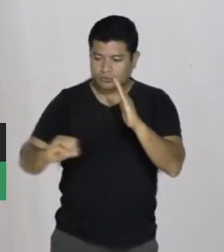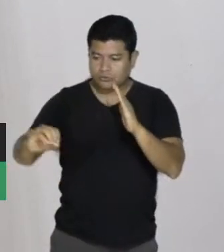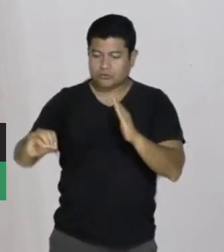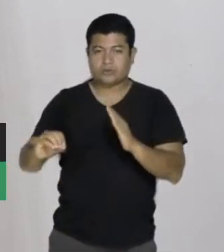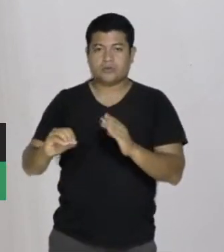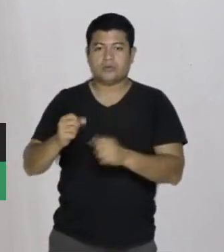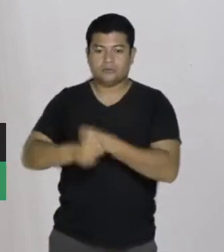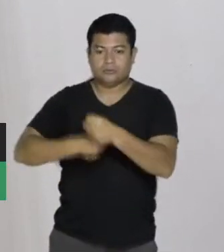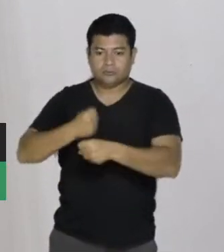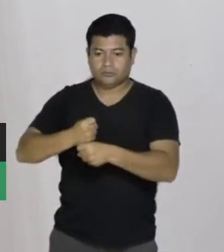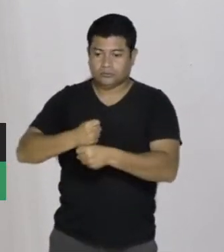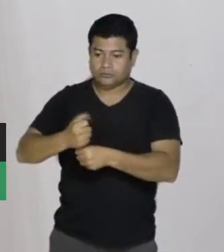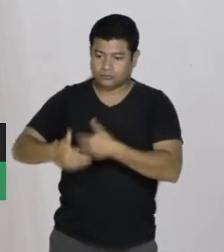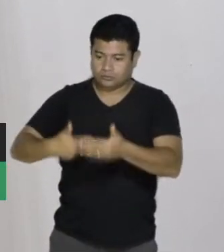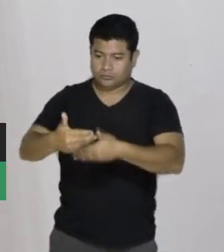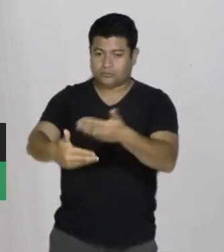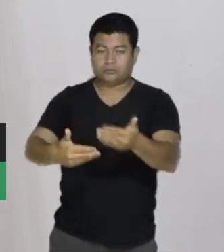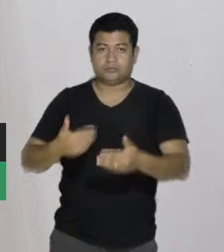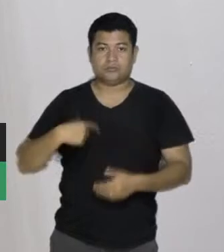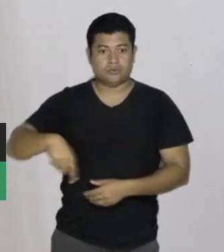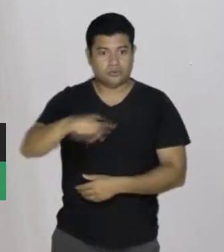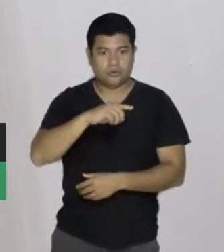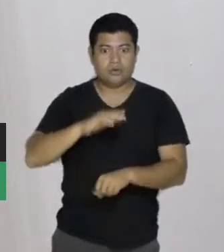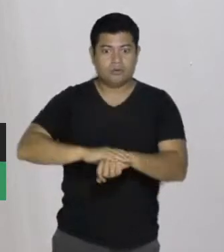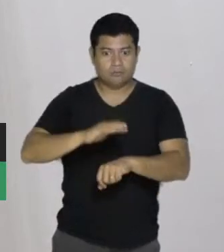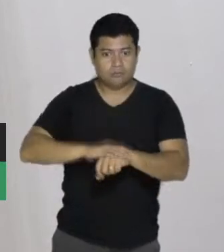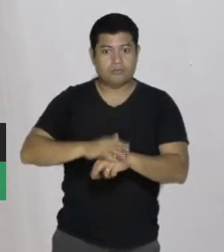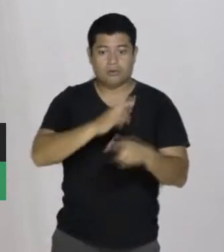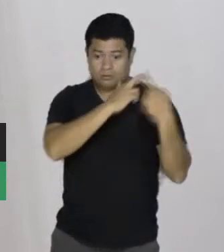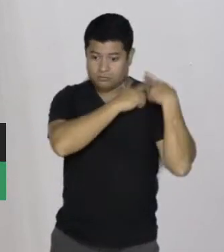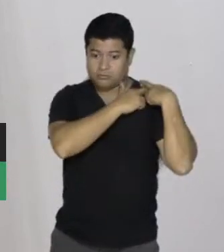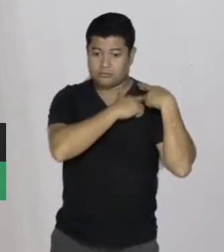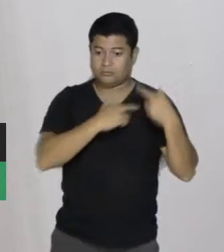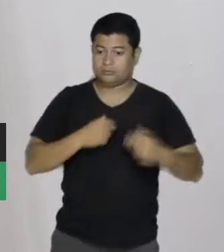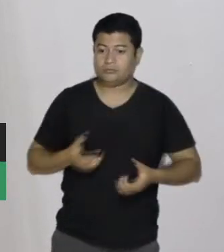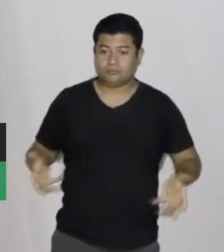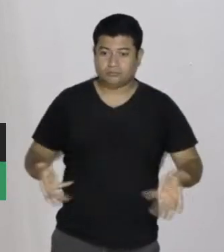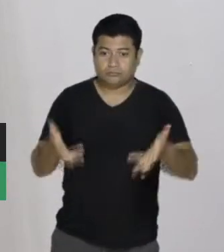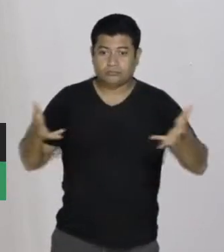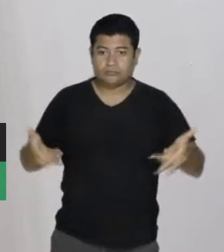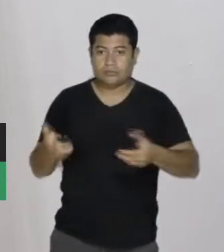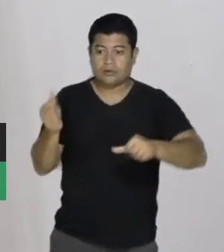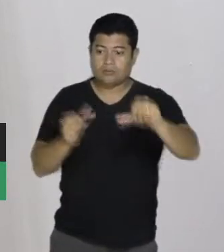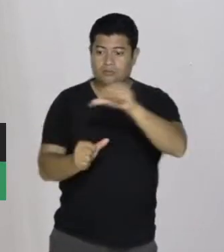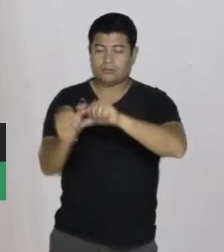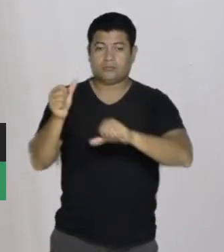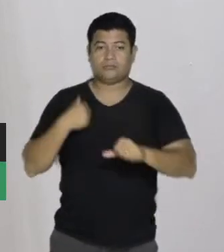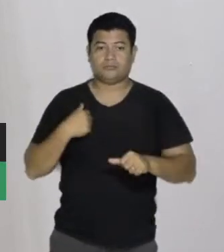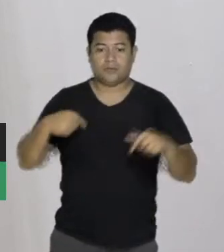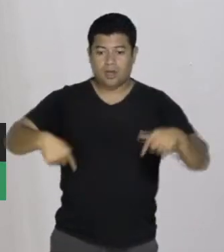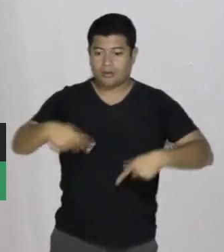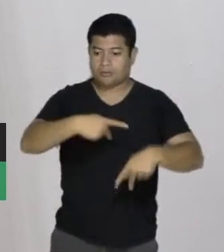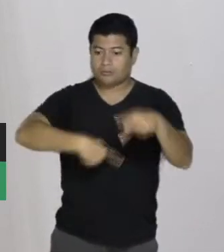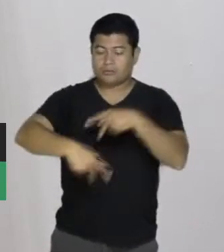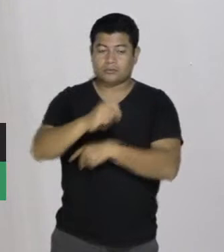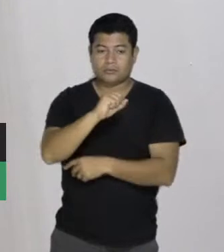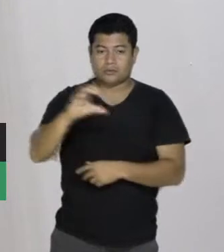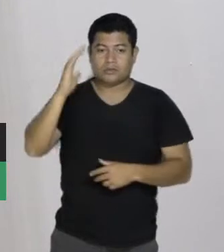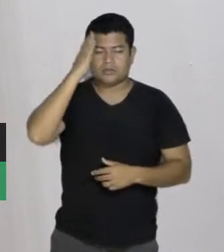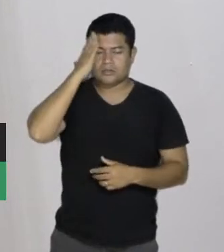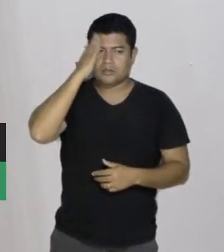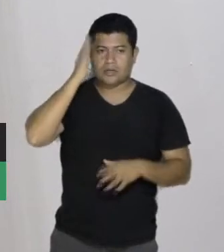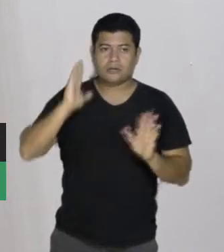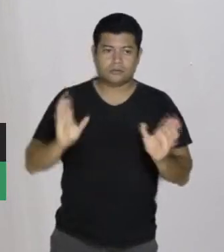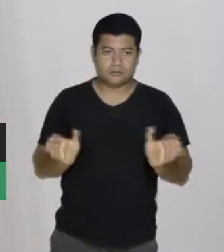deputados estimular estas melhorias a população de Santa Catarina já entende o